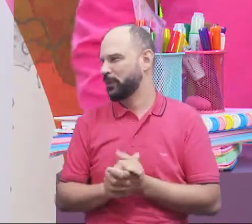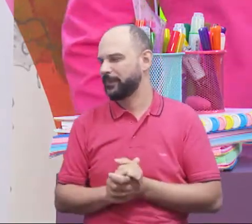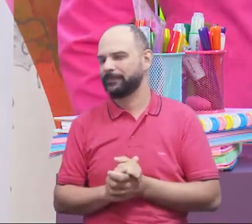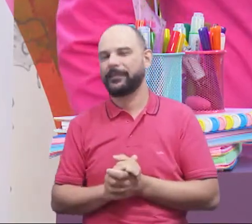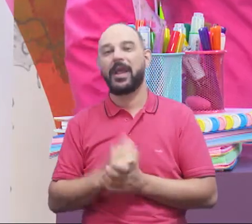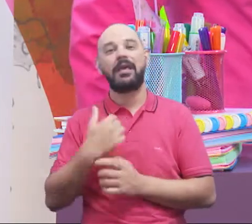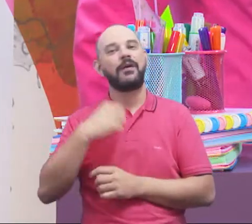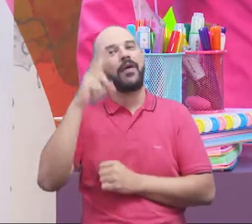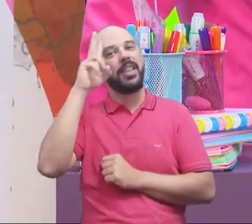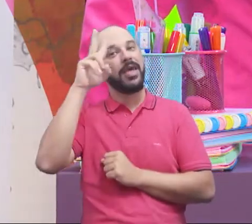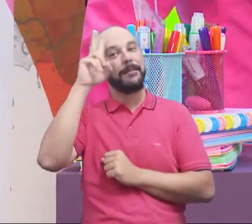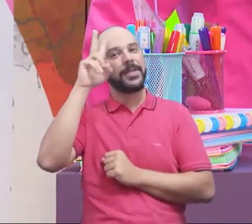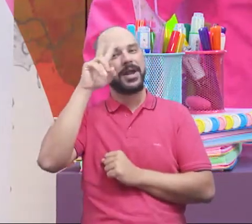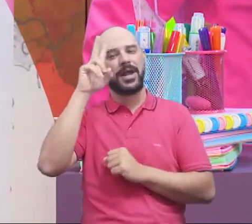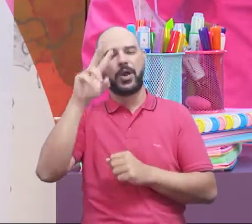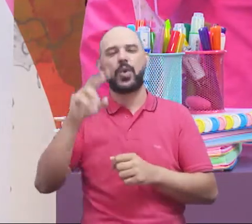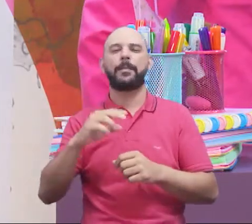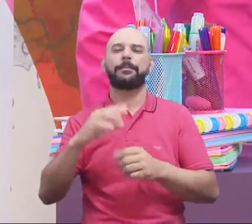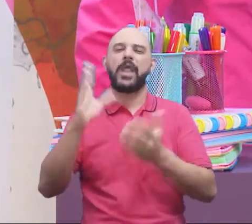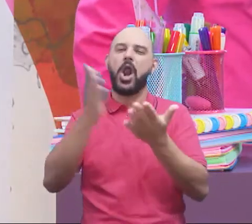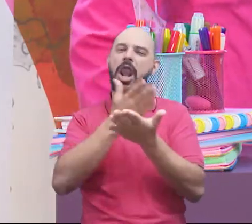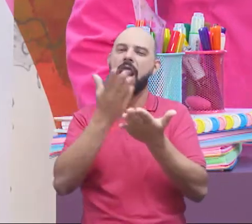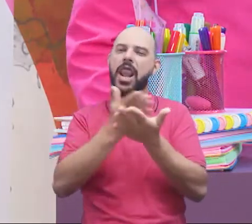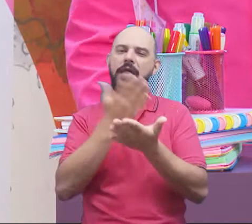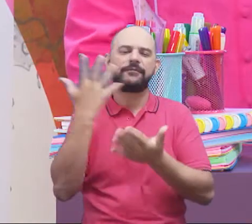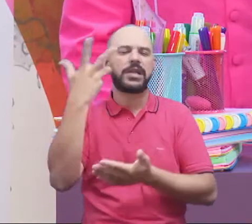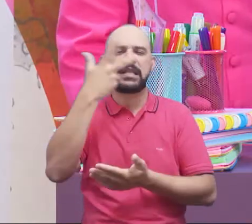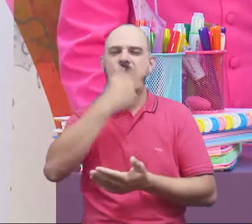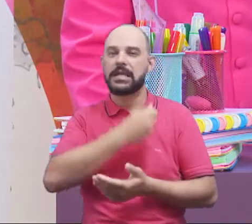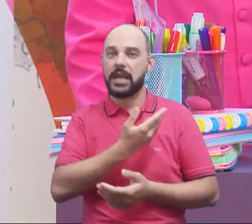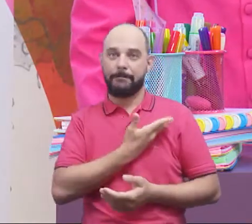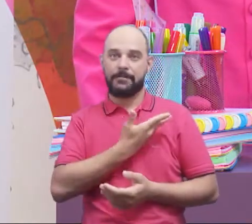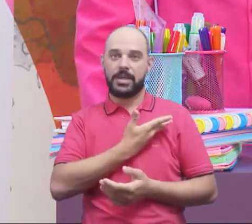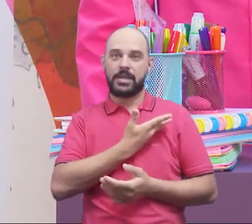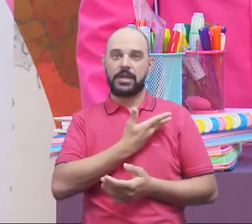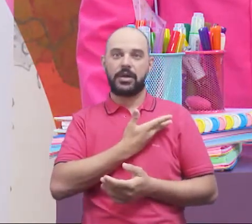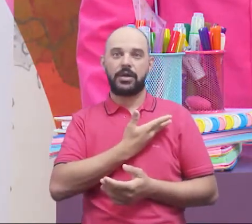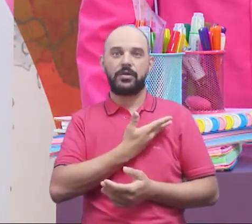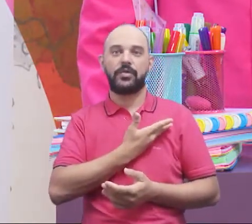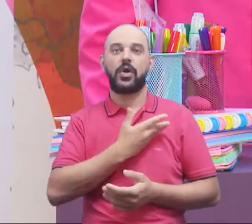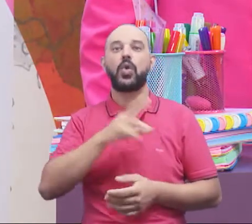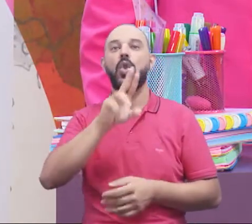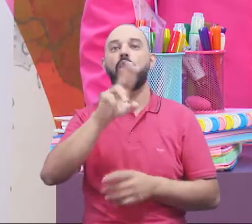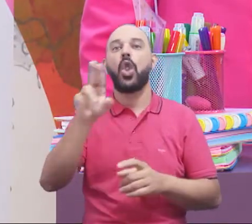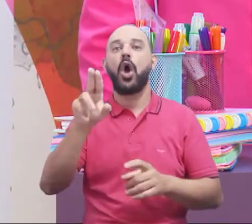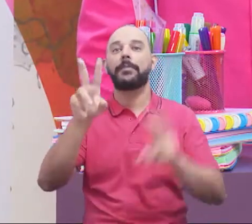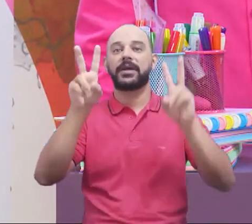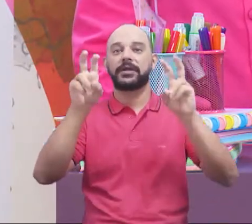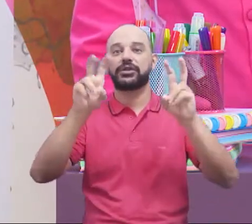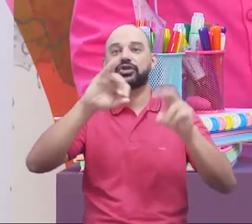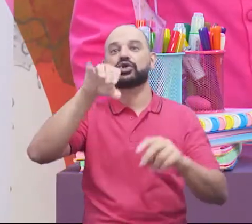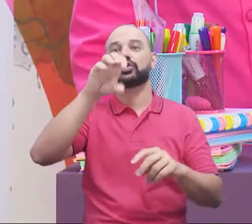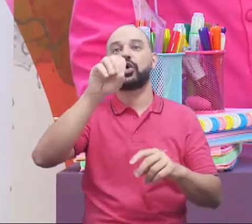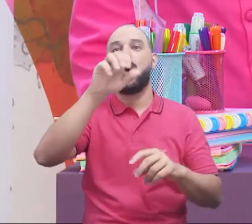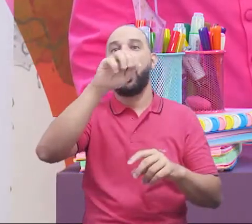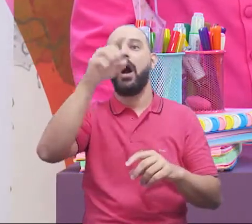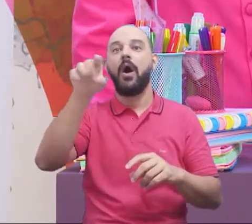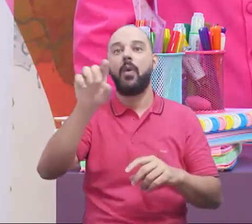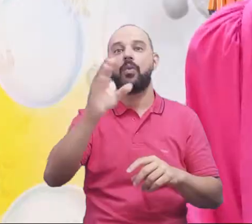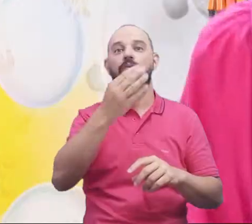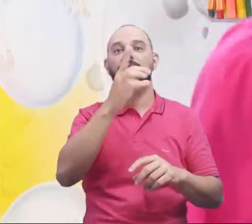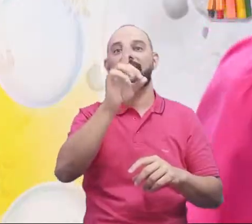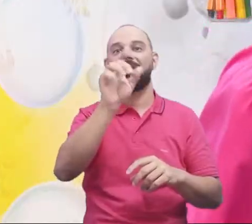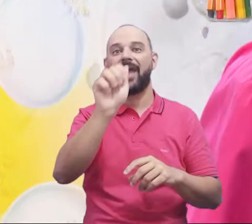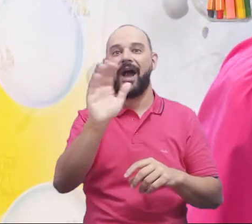desse meio. Estava aqui lembrando de um livro lindo e dessa grande amiga. O livro se chama João da